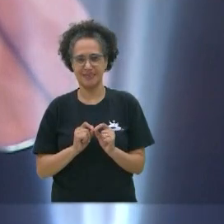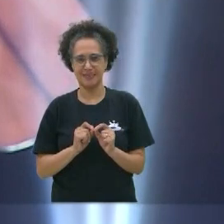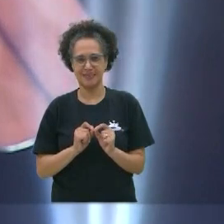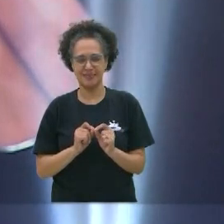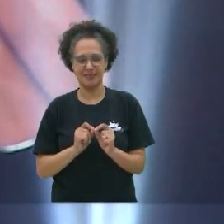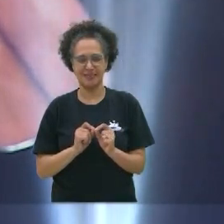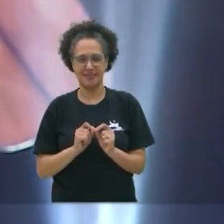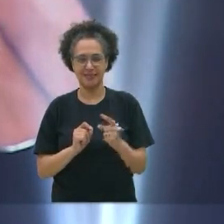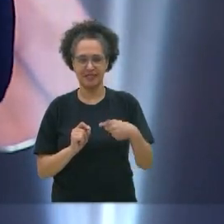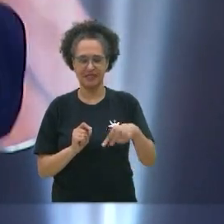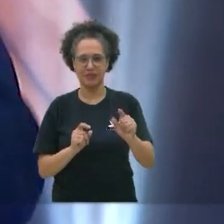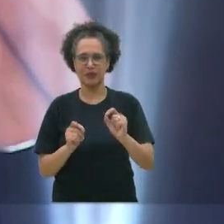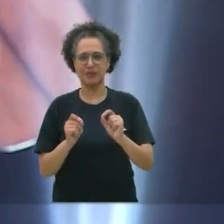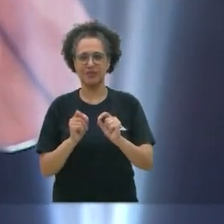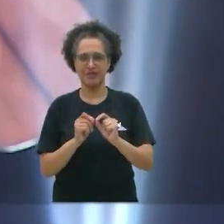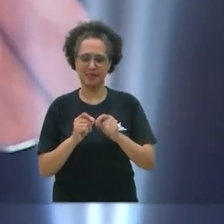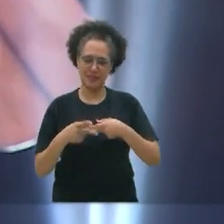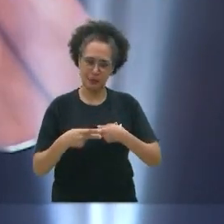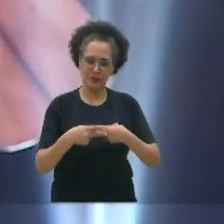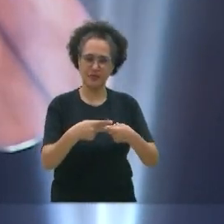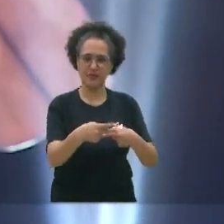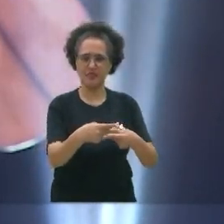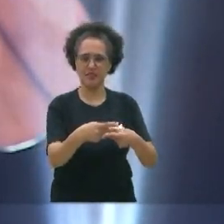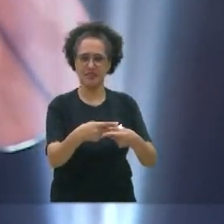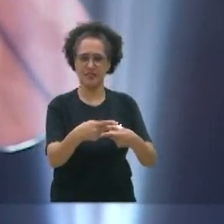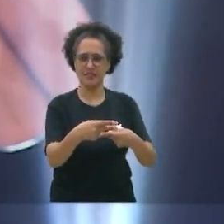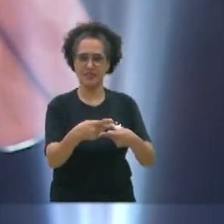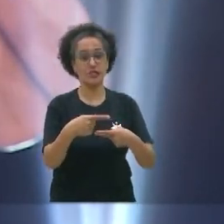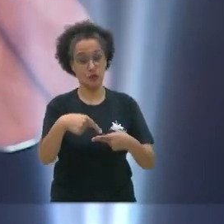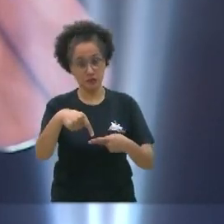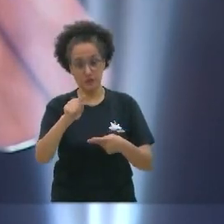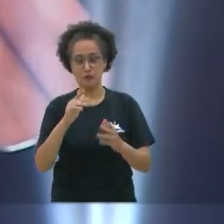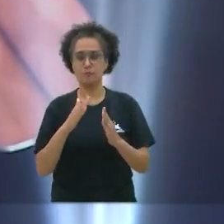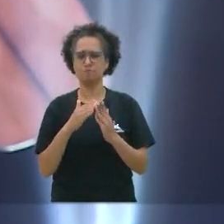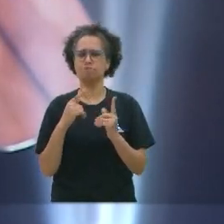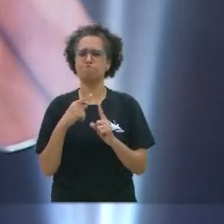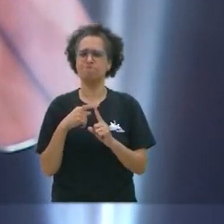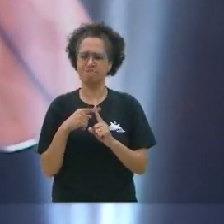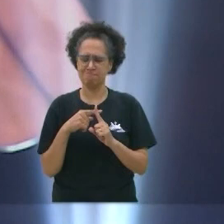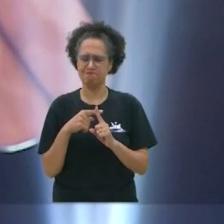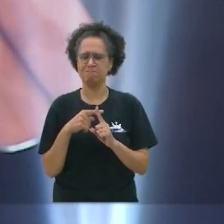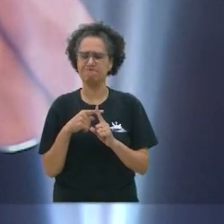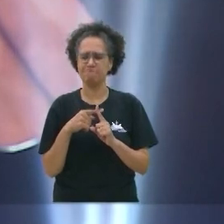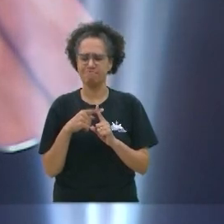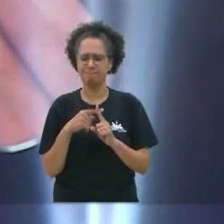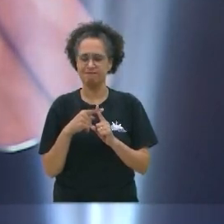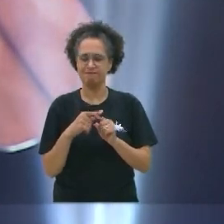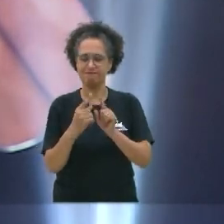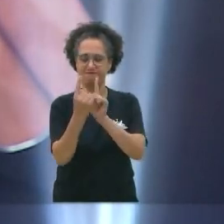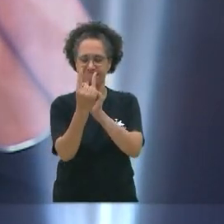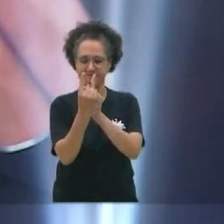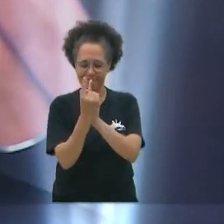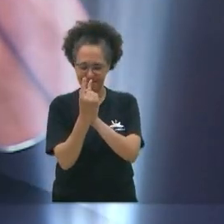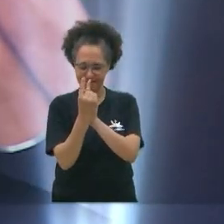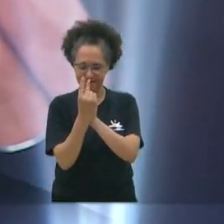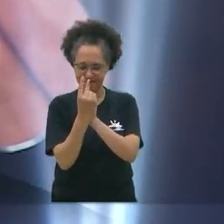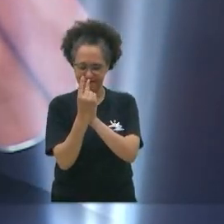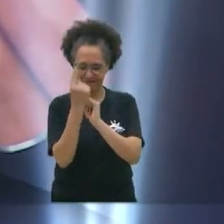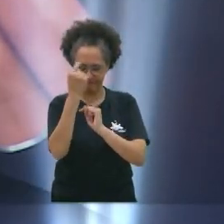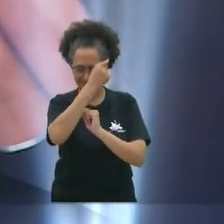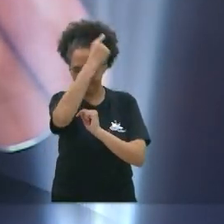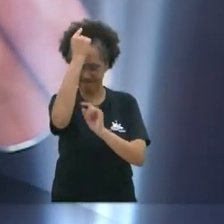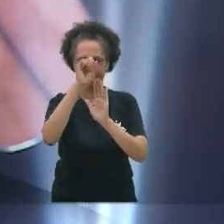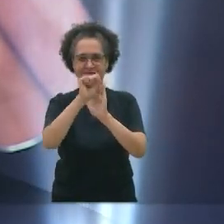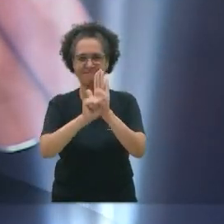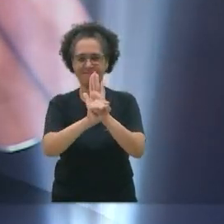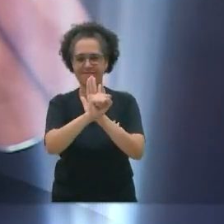vou fazer uma visita, vou à igreja, estou diante do Santíssimo.